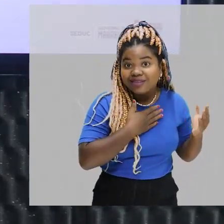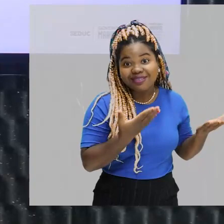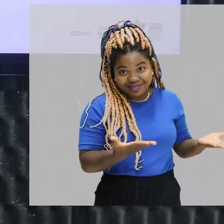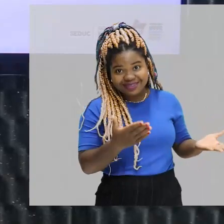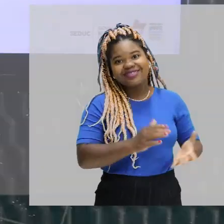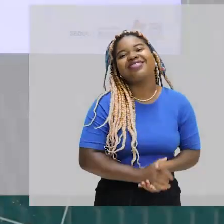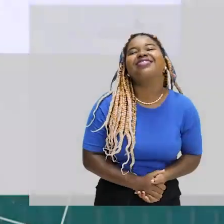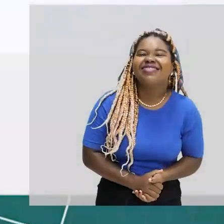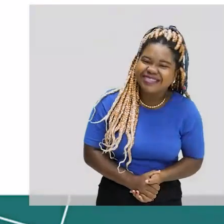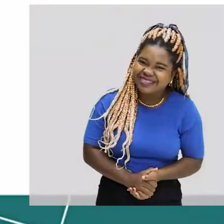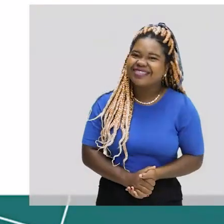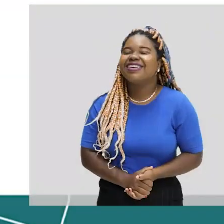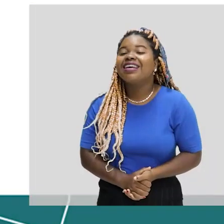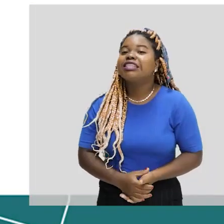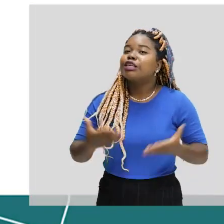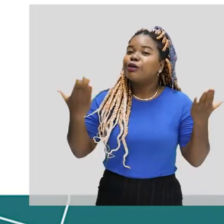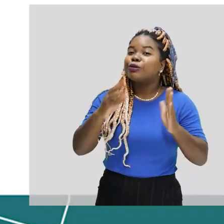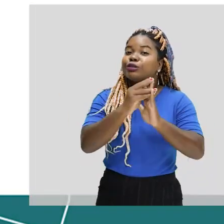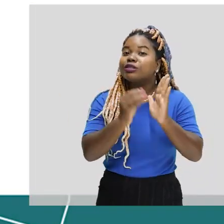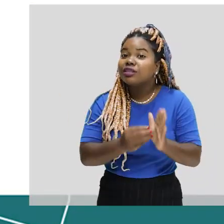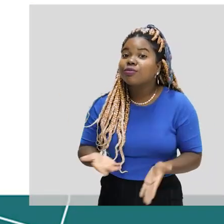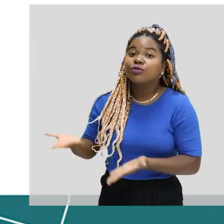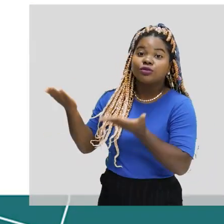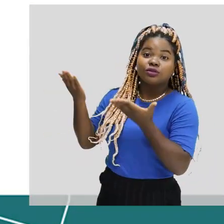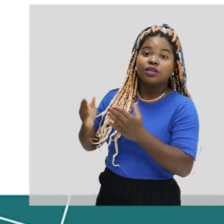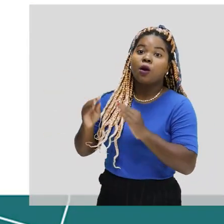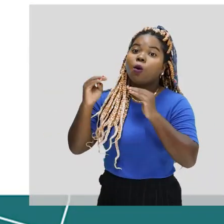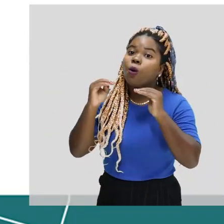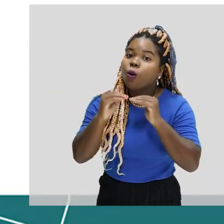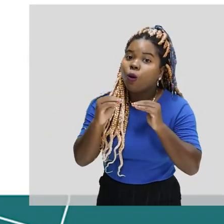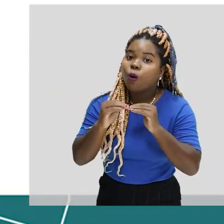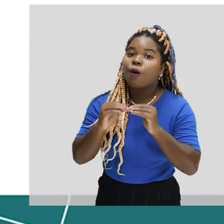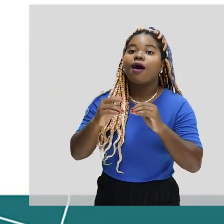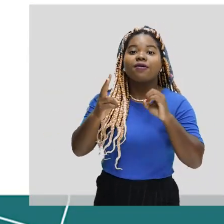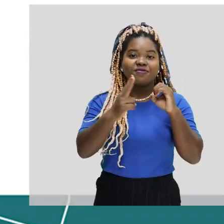de concordância. Concordância verbal.